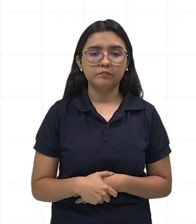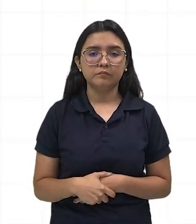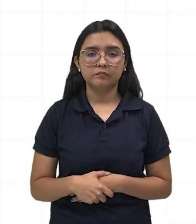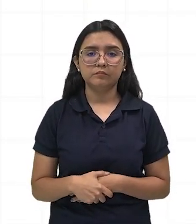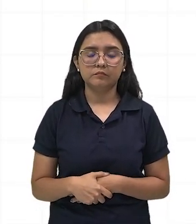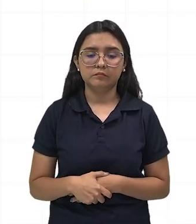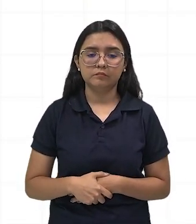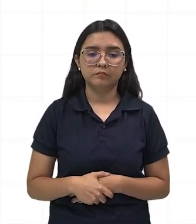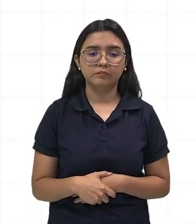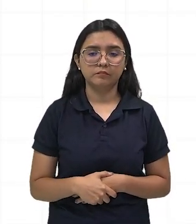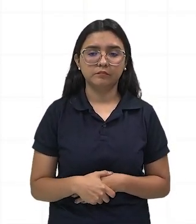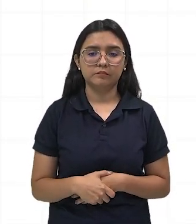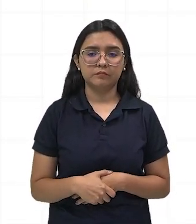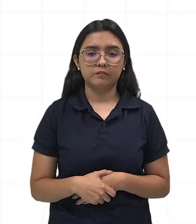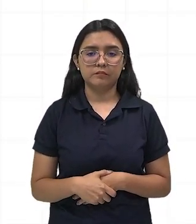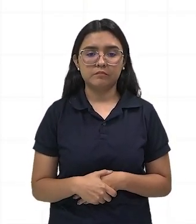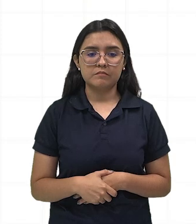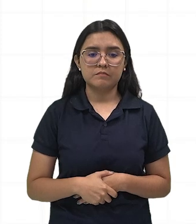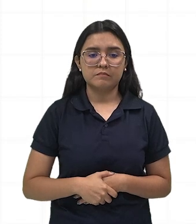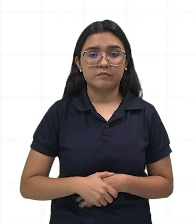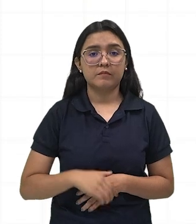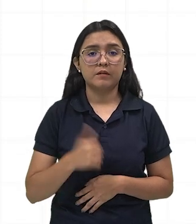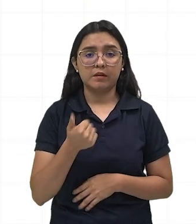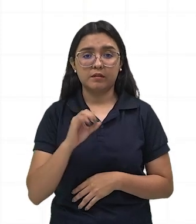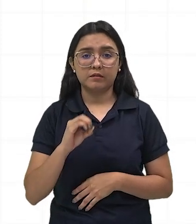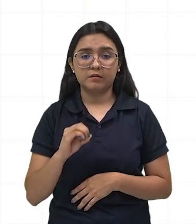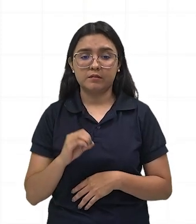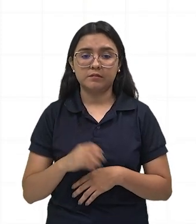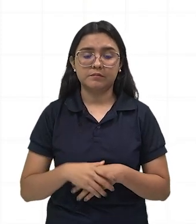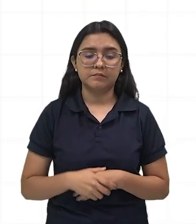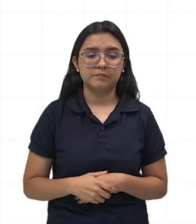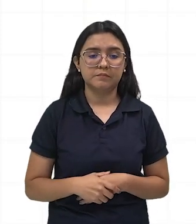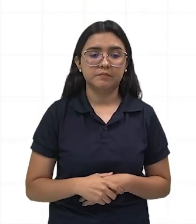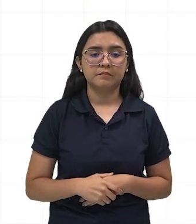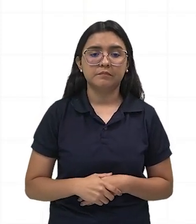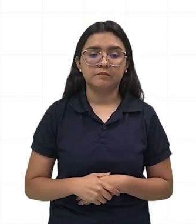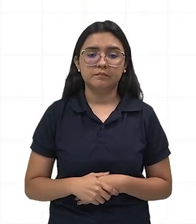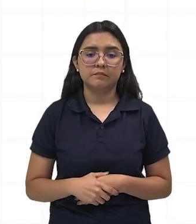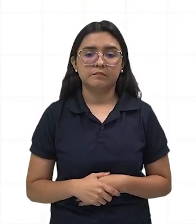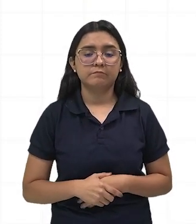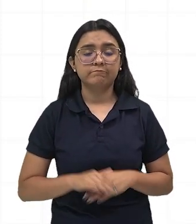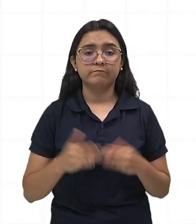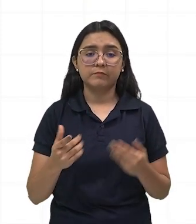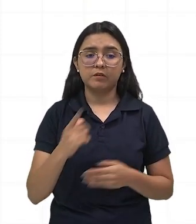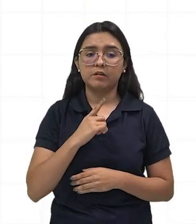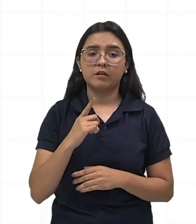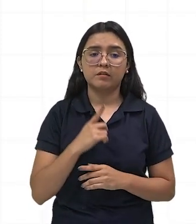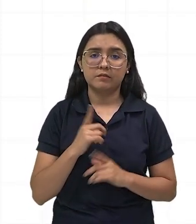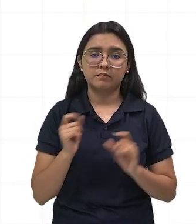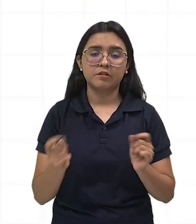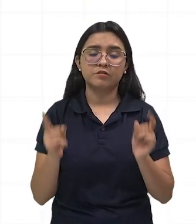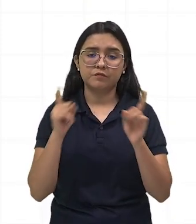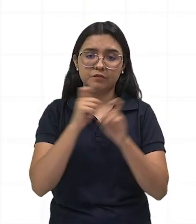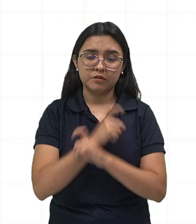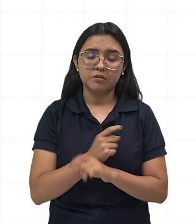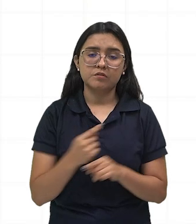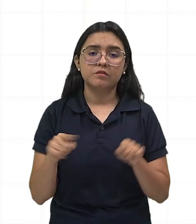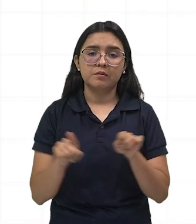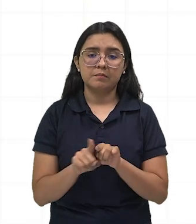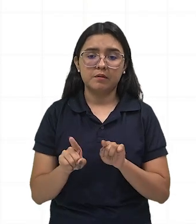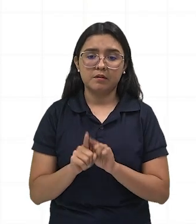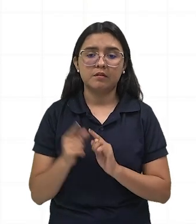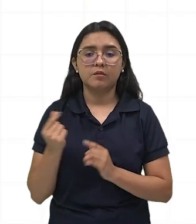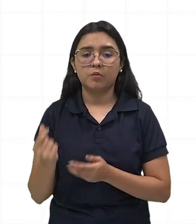nosso censo, que é em 10 anos, né, seria extremamente, né, com certeza